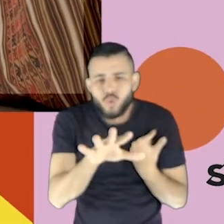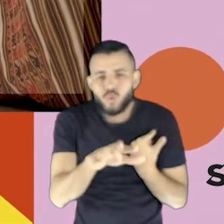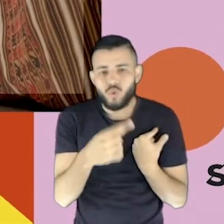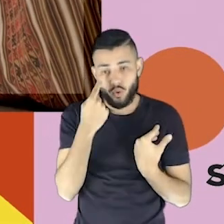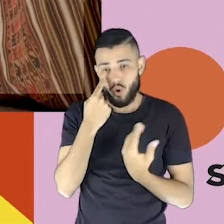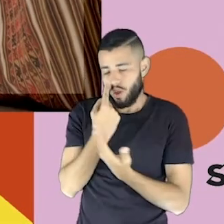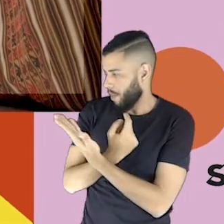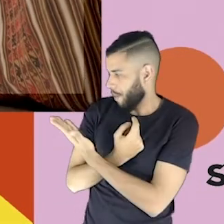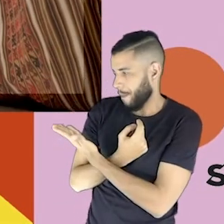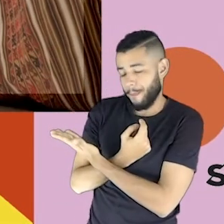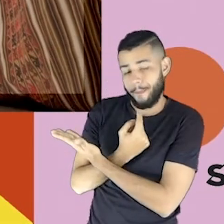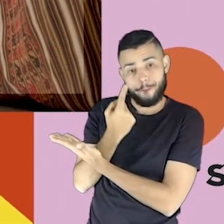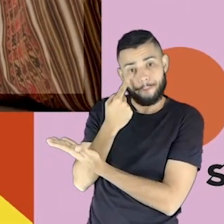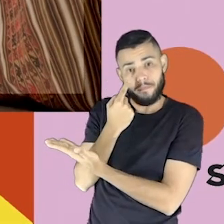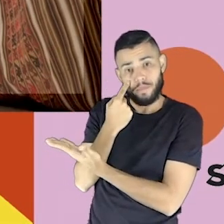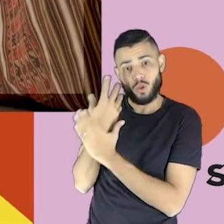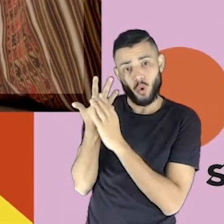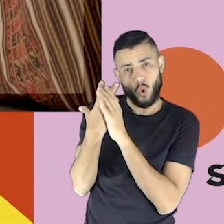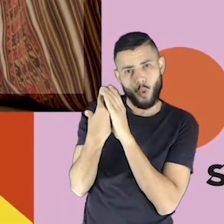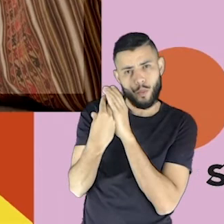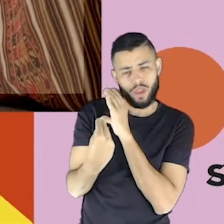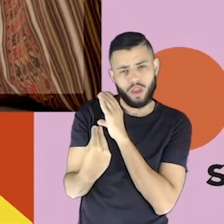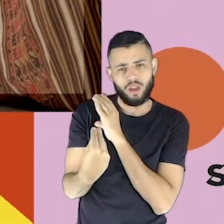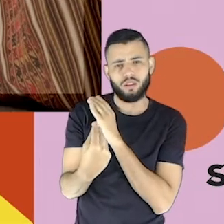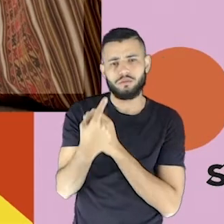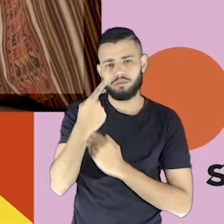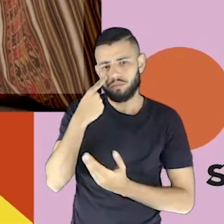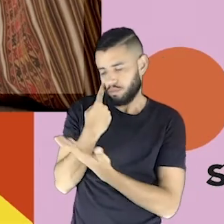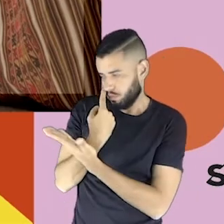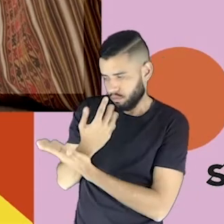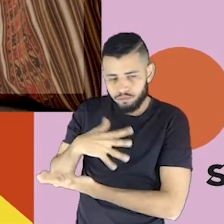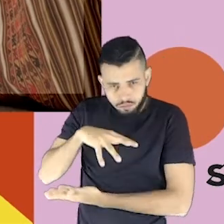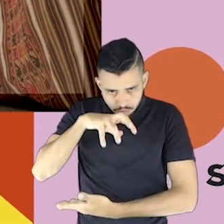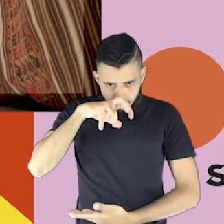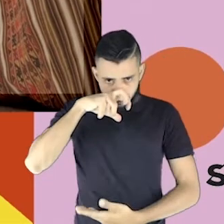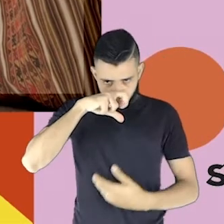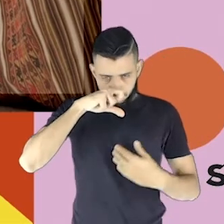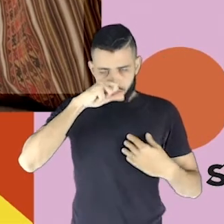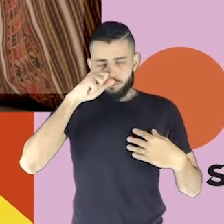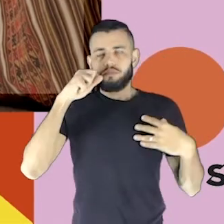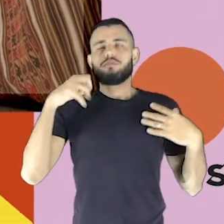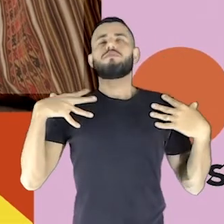suga o umbigo lá para dentro e alonga. Inspira, abre.